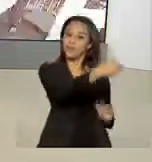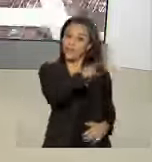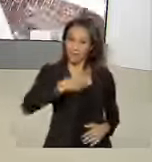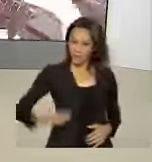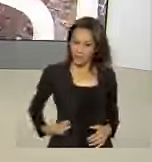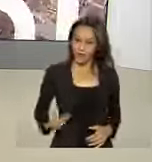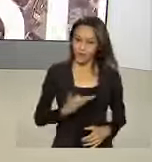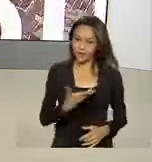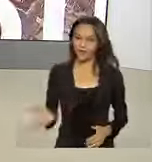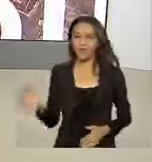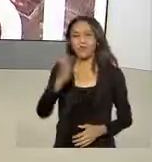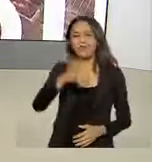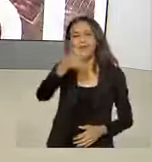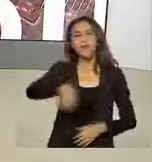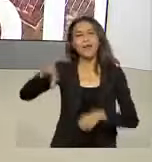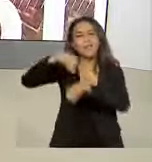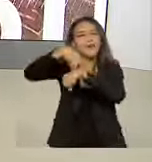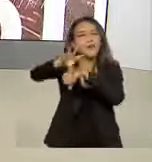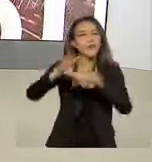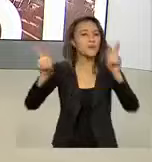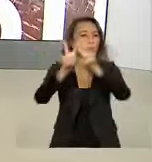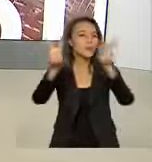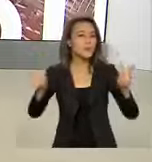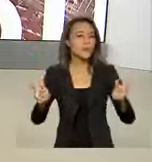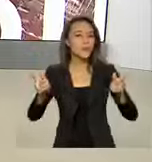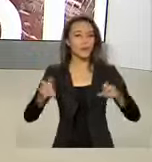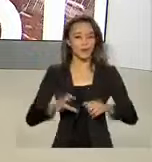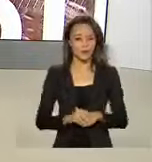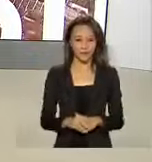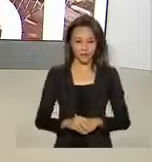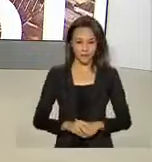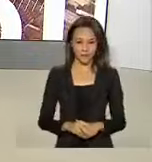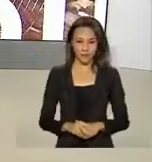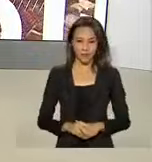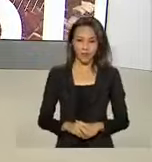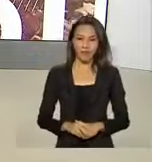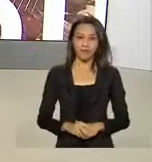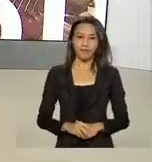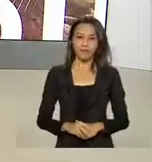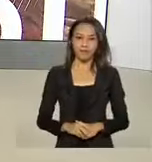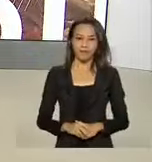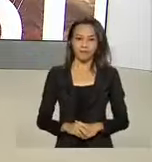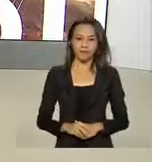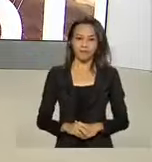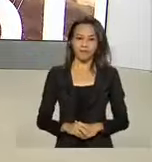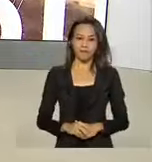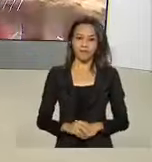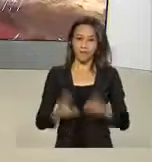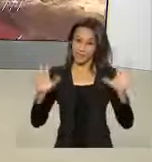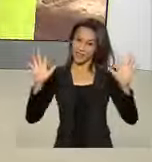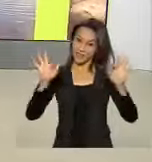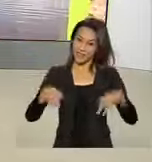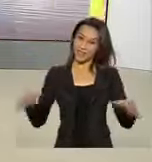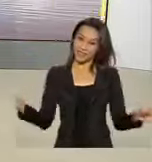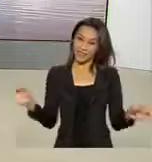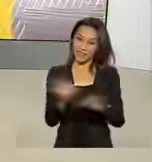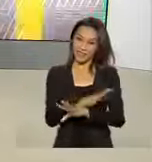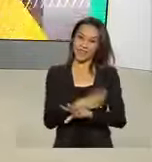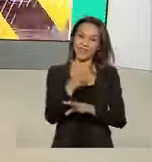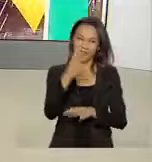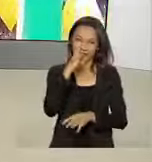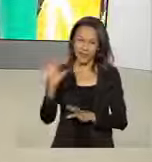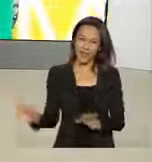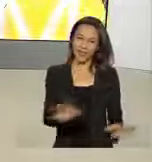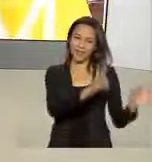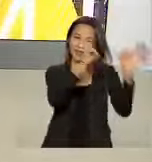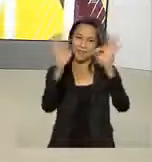agora mais uma informação sobre... Bom, agora então, A gente encerra o Brasil em Dia. Você acompanhou